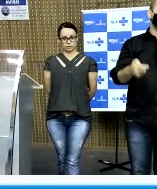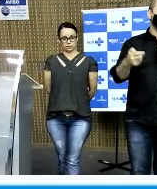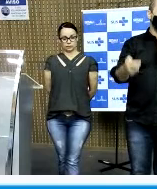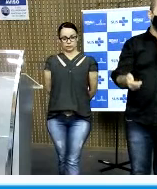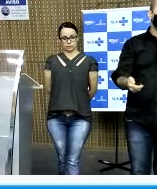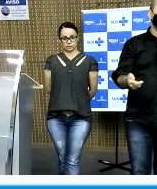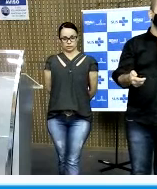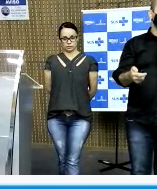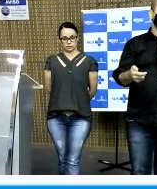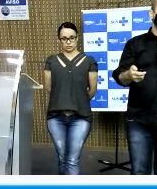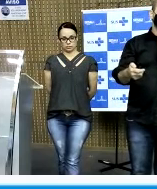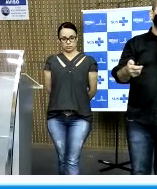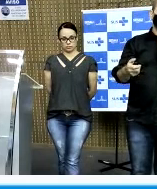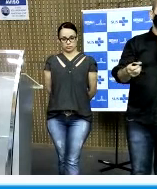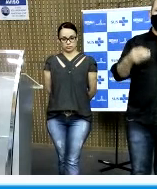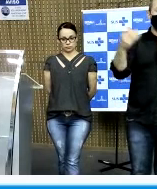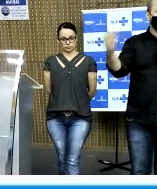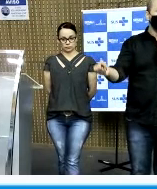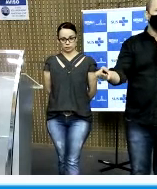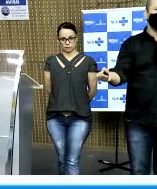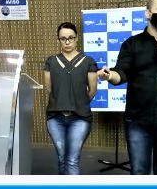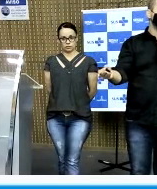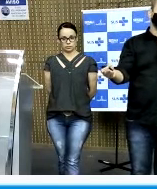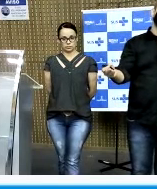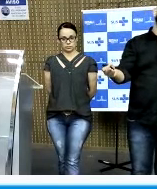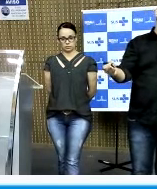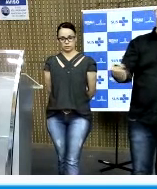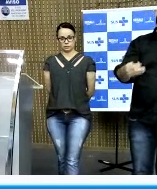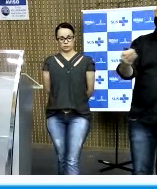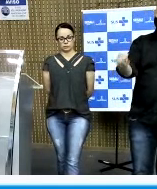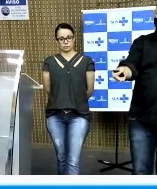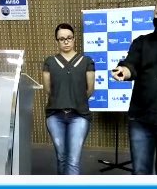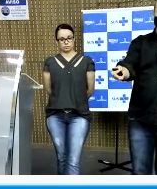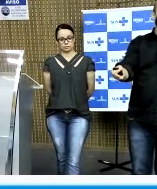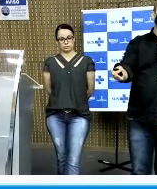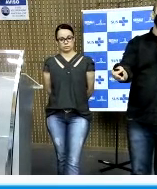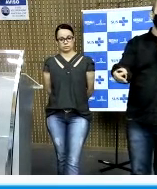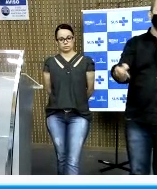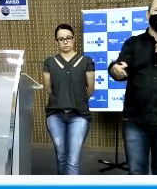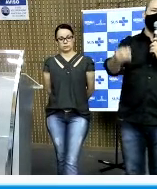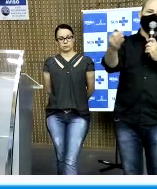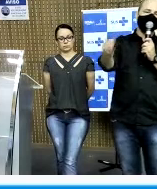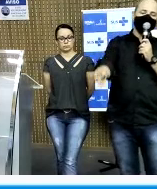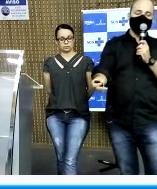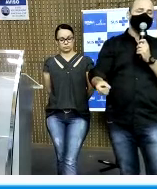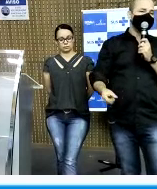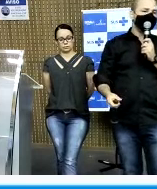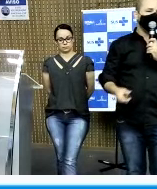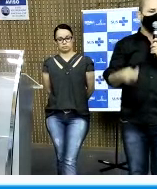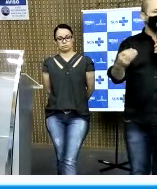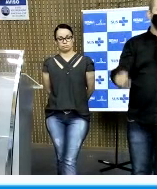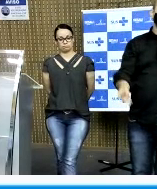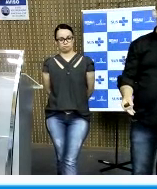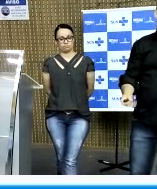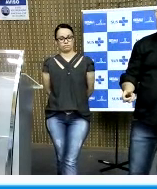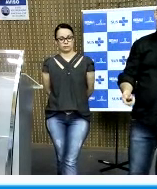e-mail, aciona o ACS. Então, analisando os nossos motivos de óbitos, a gente chegou na conclusão que tem que melhorar essa linha,